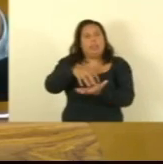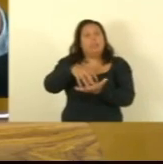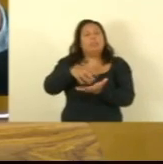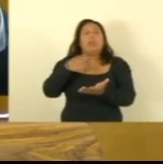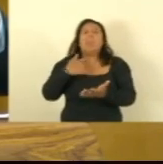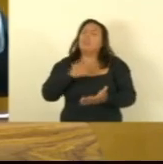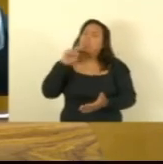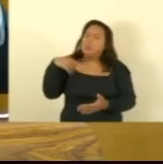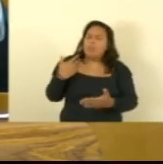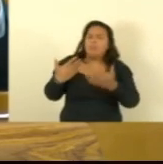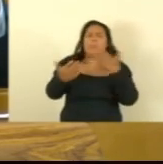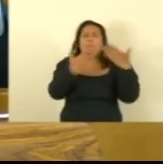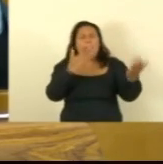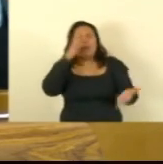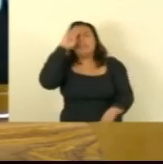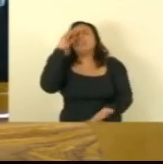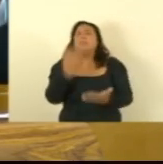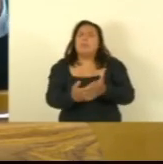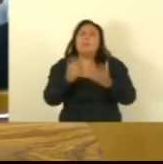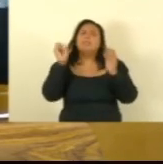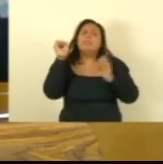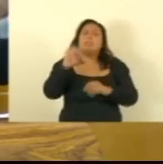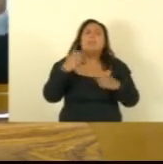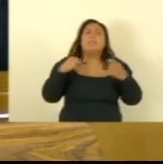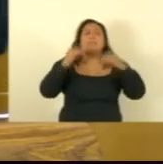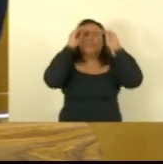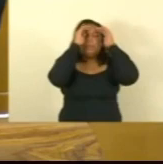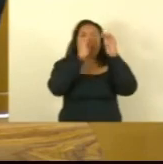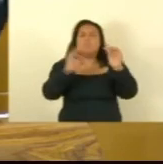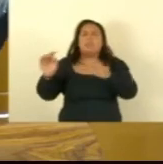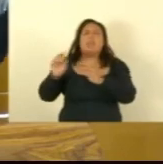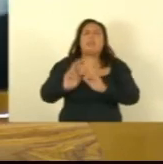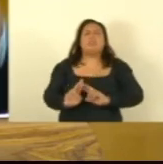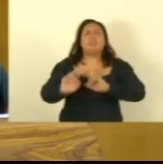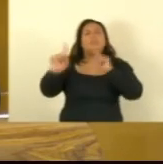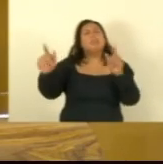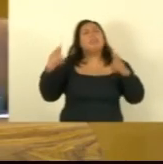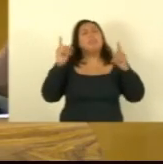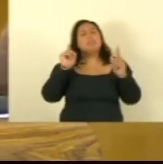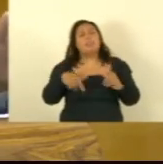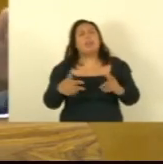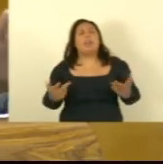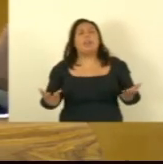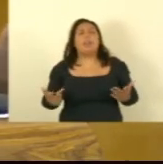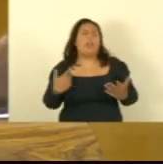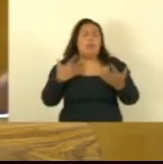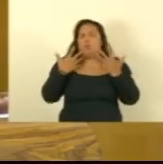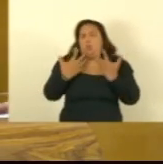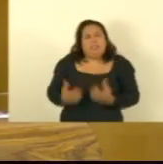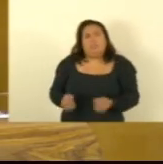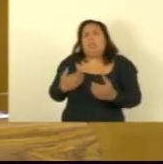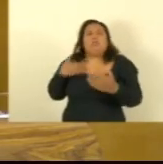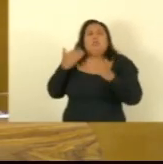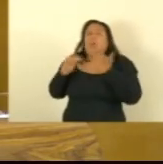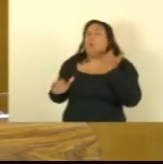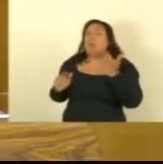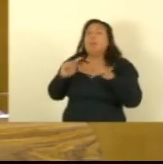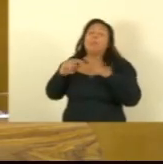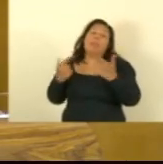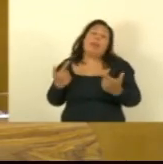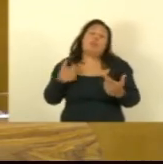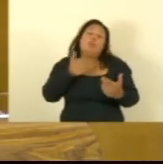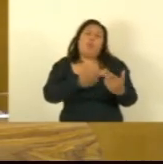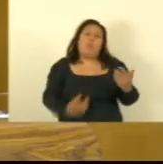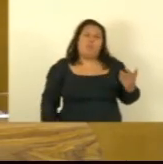sim que nós precisamos respeitar as diferenças, é verdade, por mais que eu não aceite e não concorde. Mas o que o